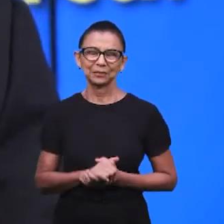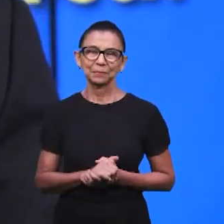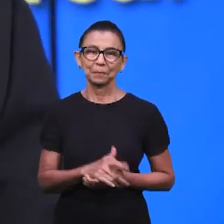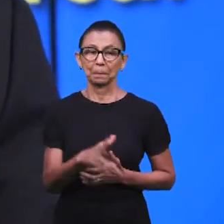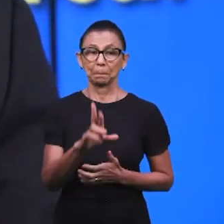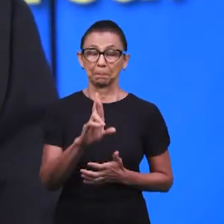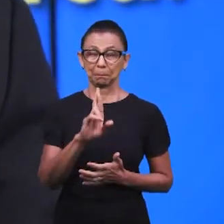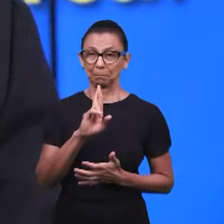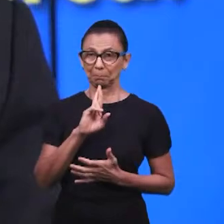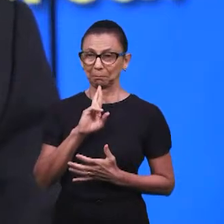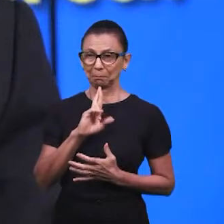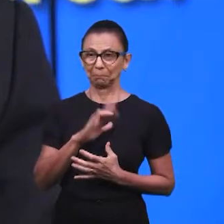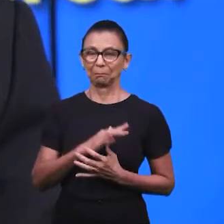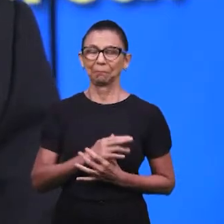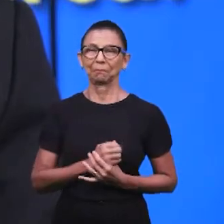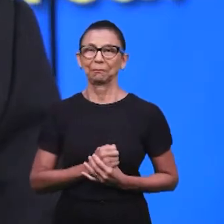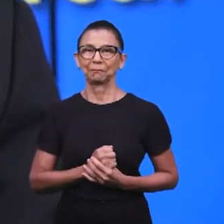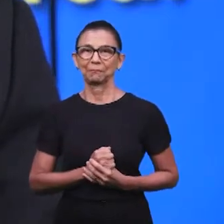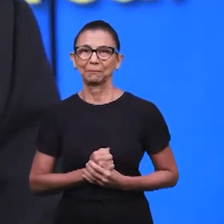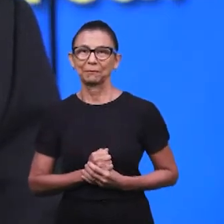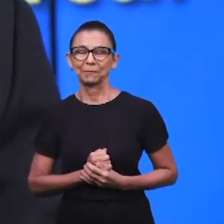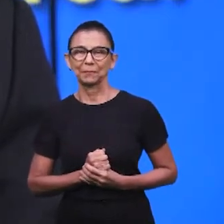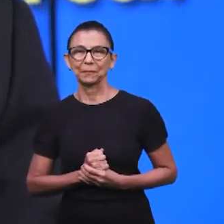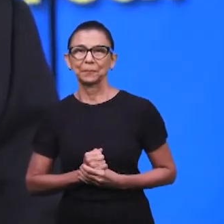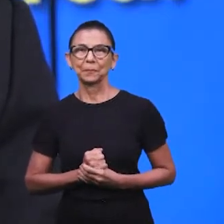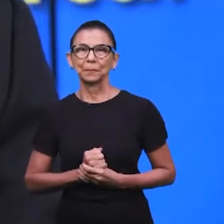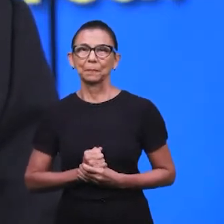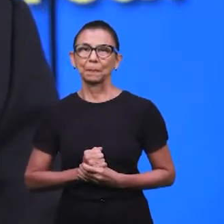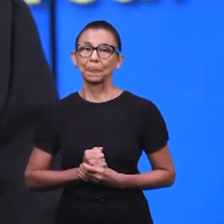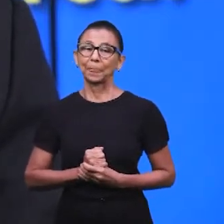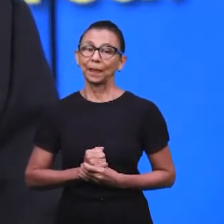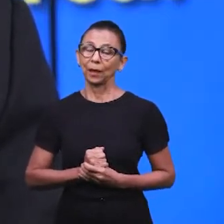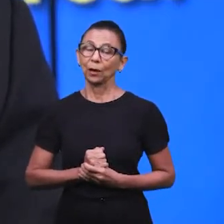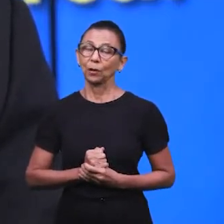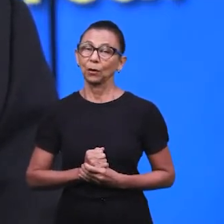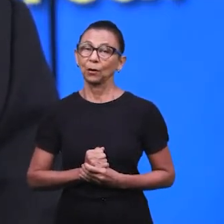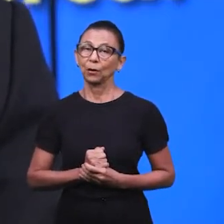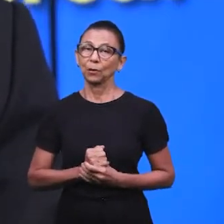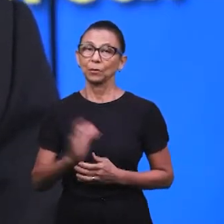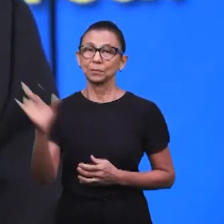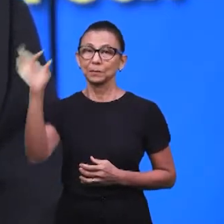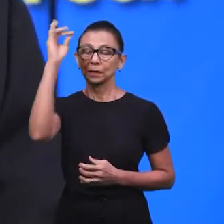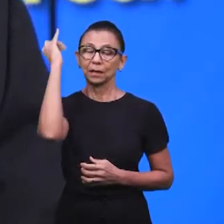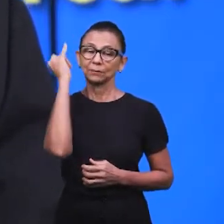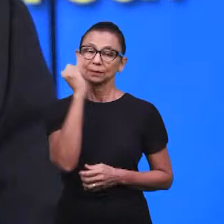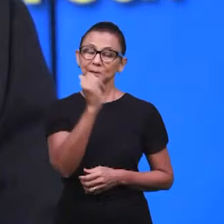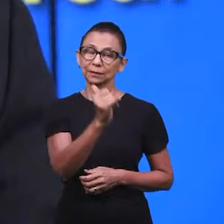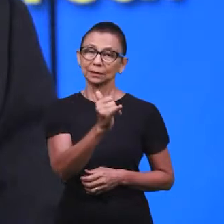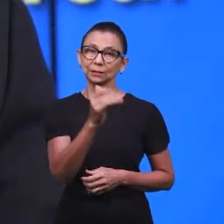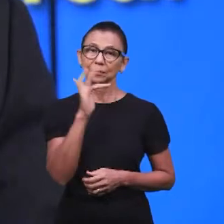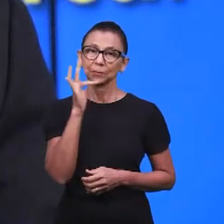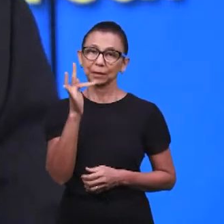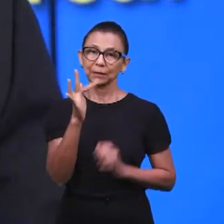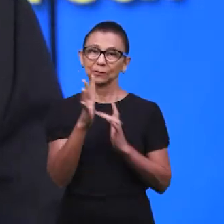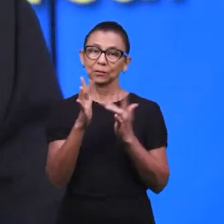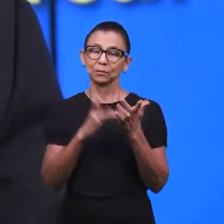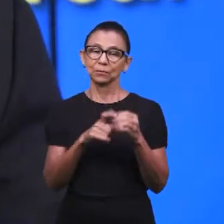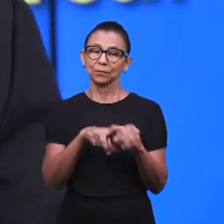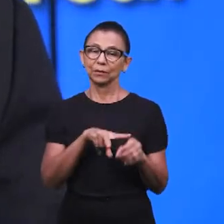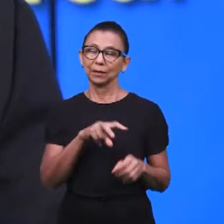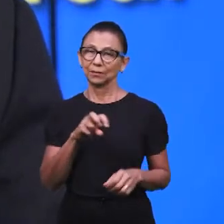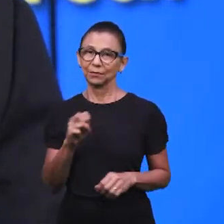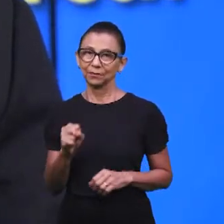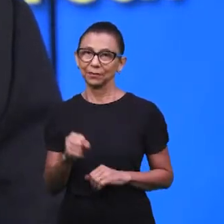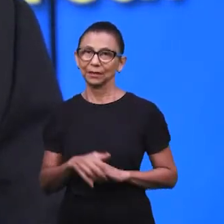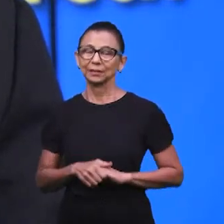respondendo, adolescentes, desculpa, respondendo, ali estamos vivendo o momento em que o Espírito Santo está avisando ao mundo que